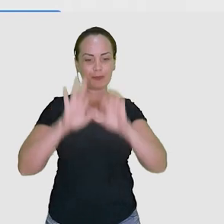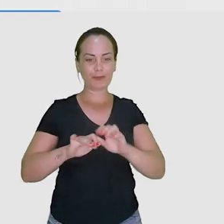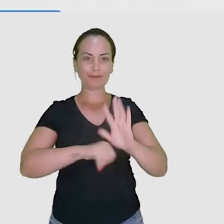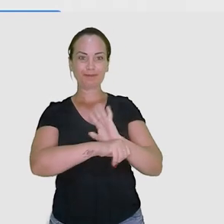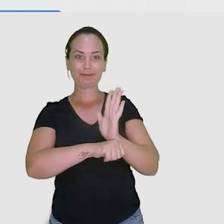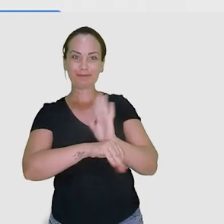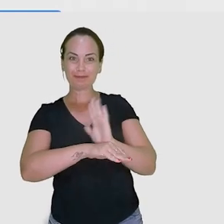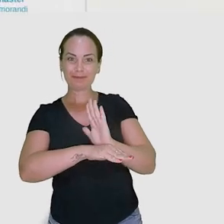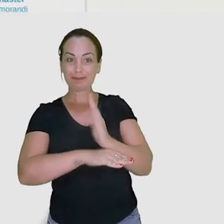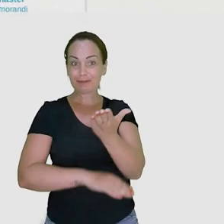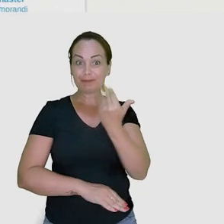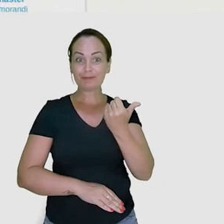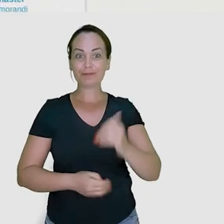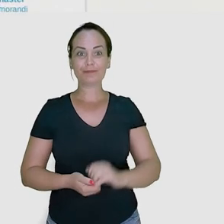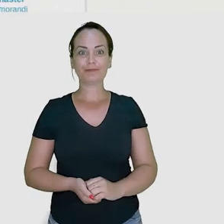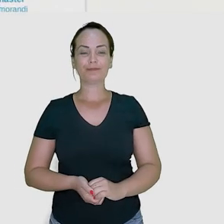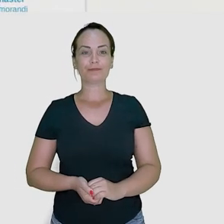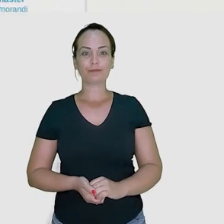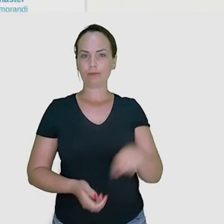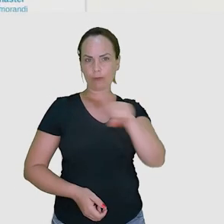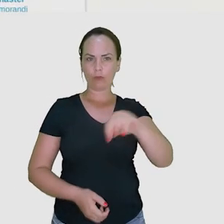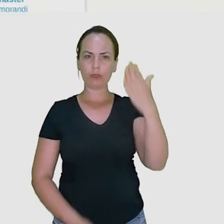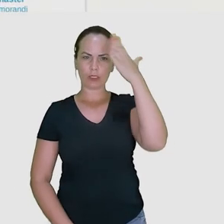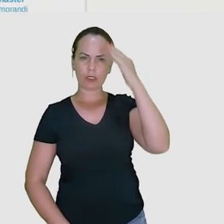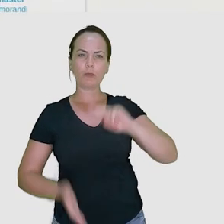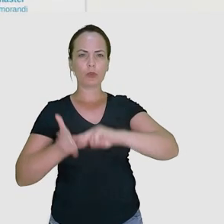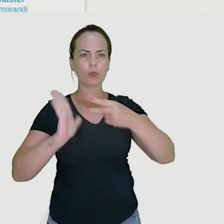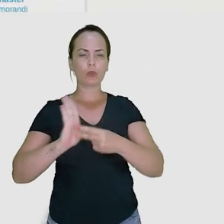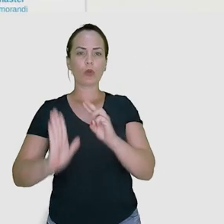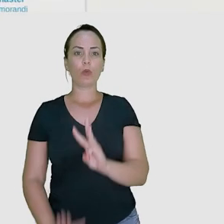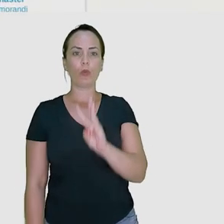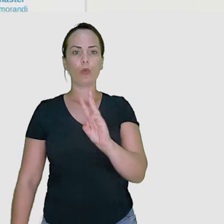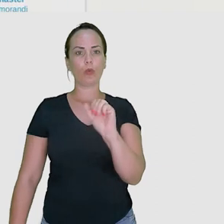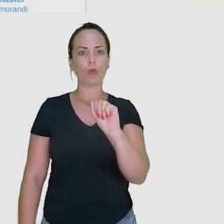e no nosso site. Os links vão estar na descrição desse vídeo. Vamos lá?